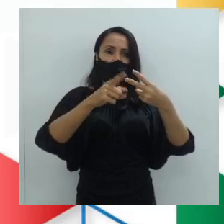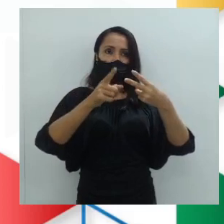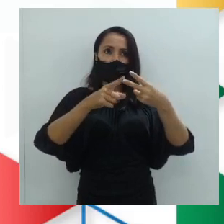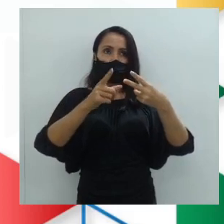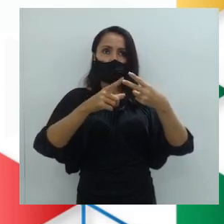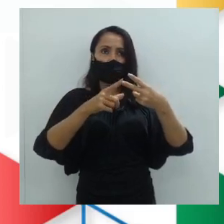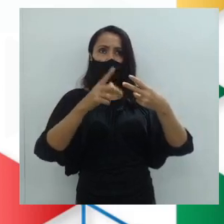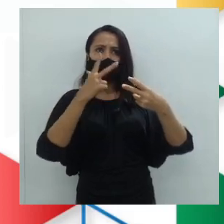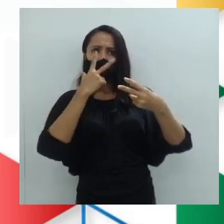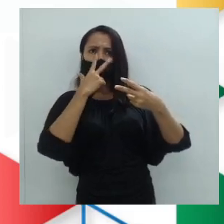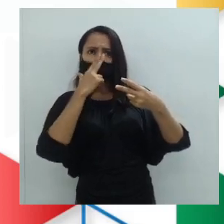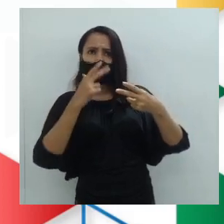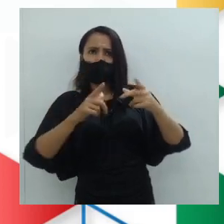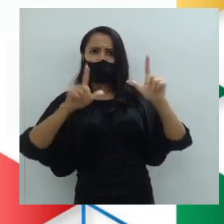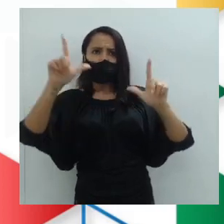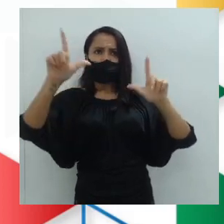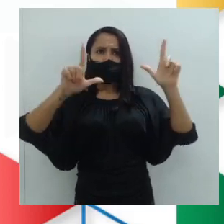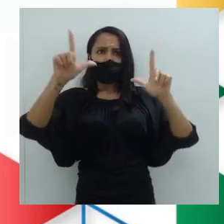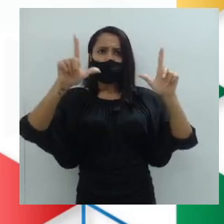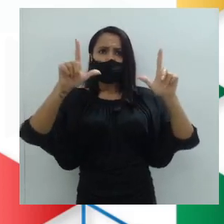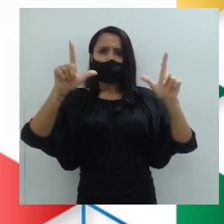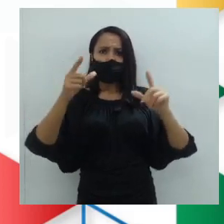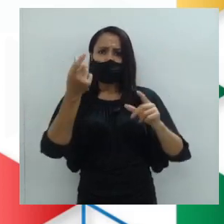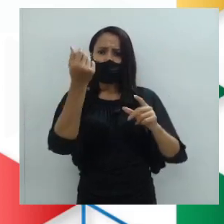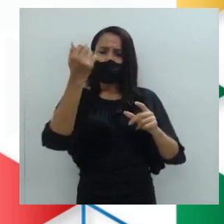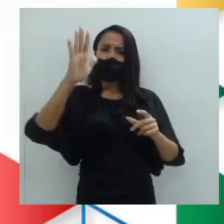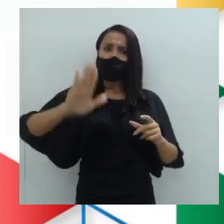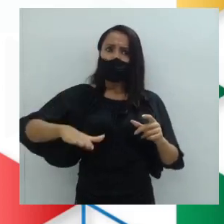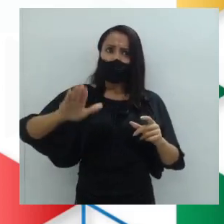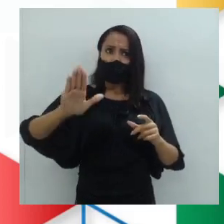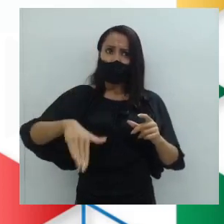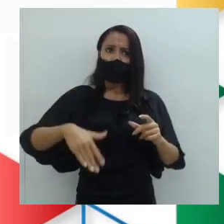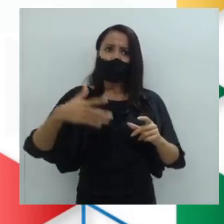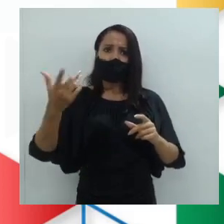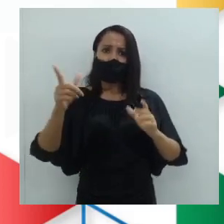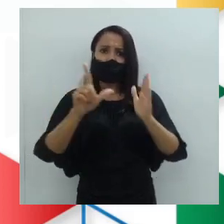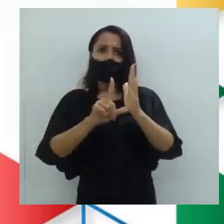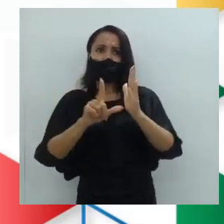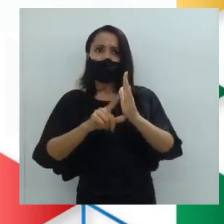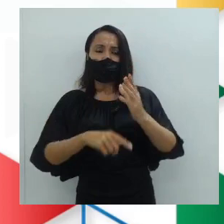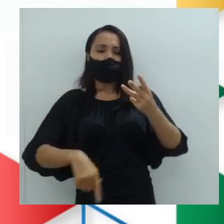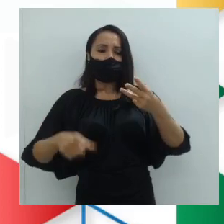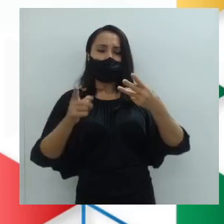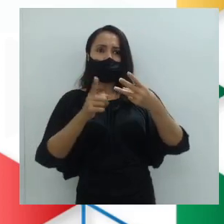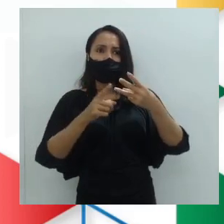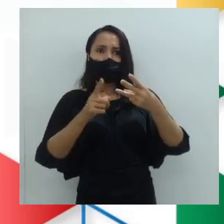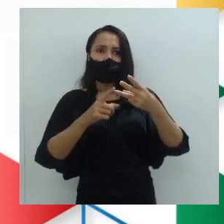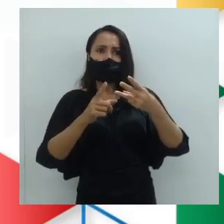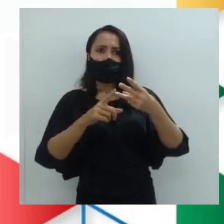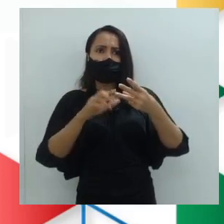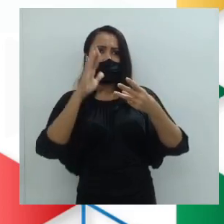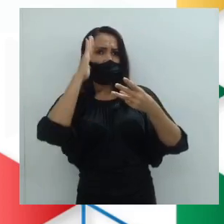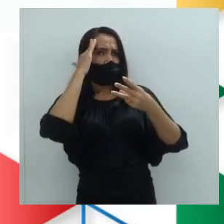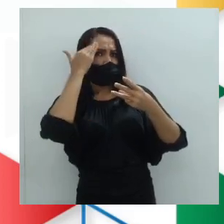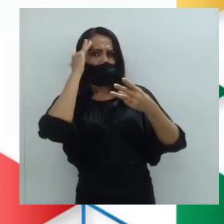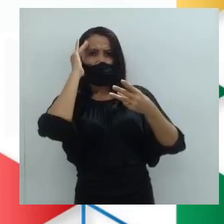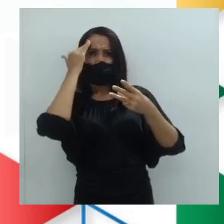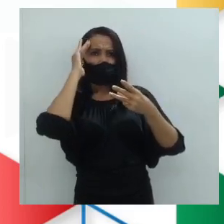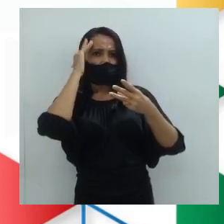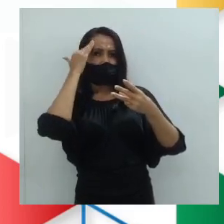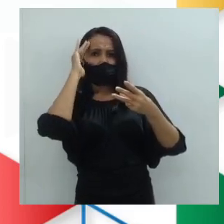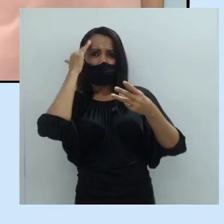que esta televisão está muito barata nesta loja. Terceiro, nem sei como descrever